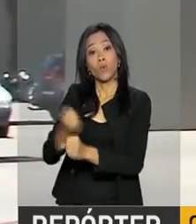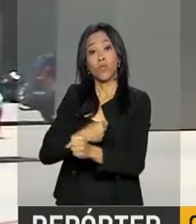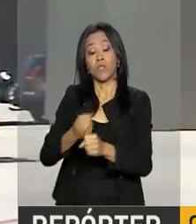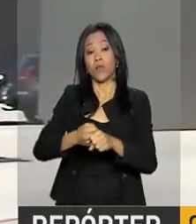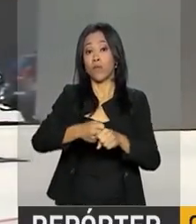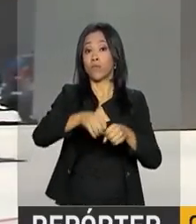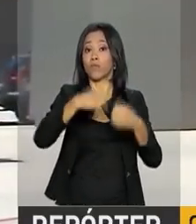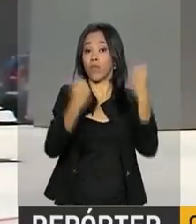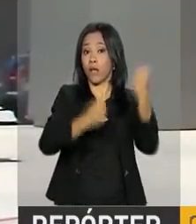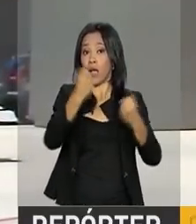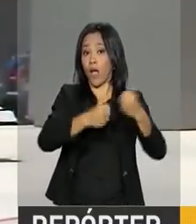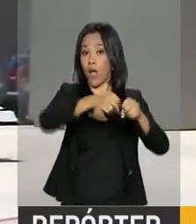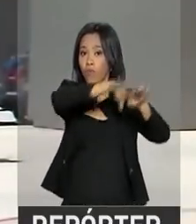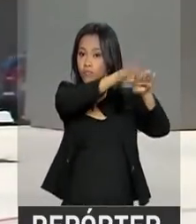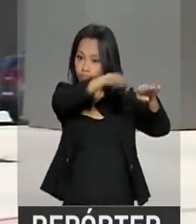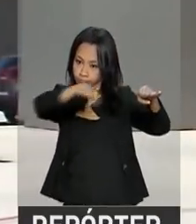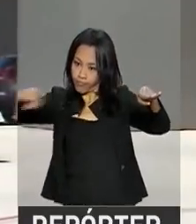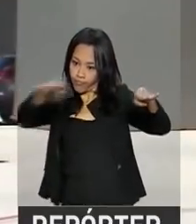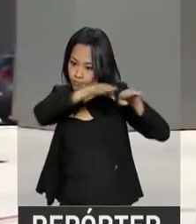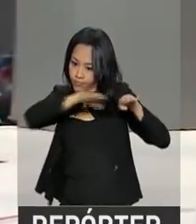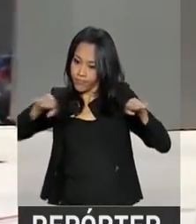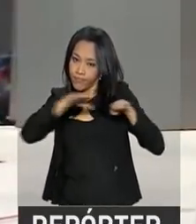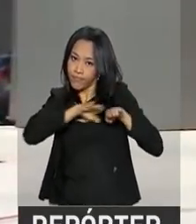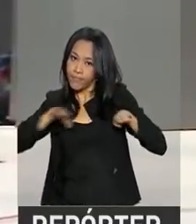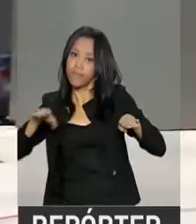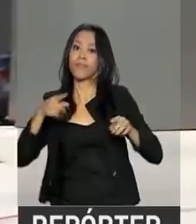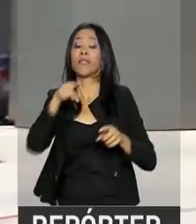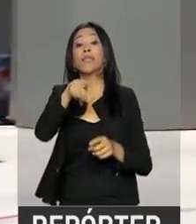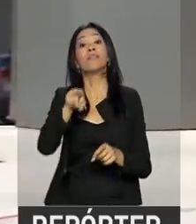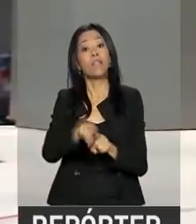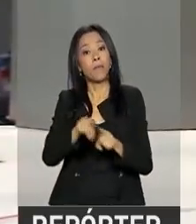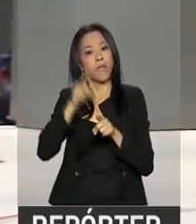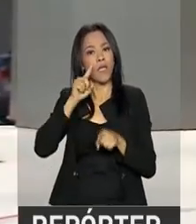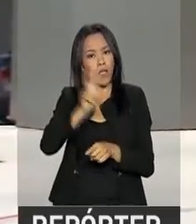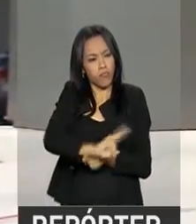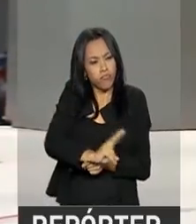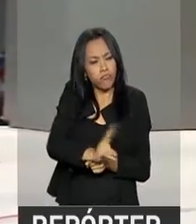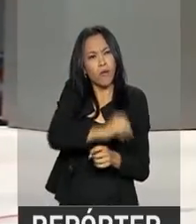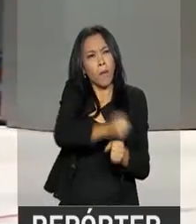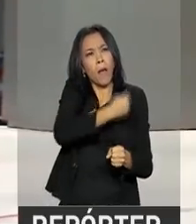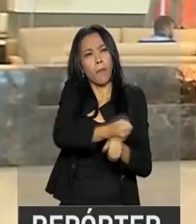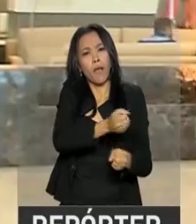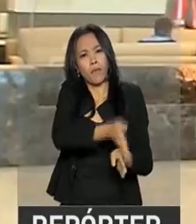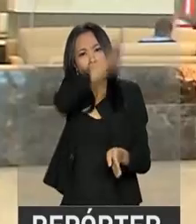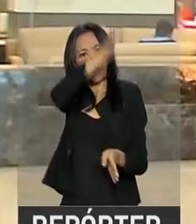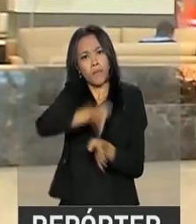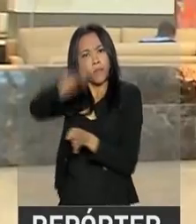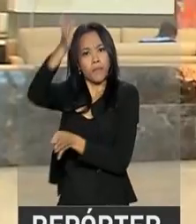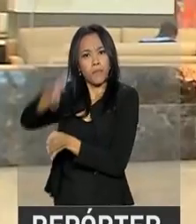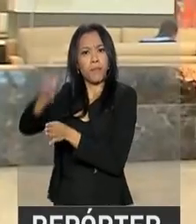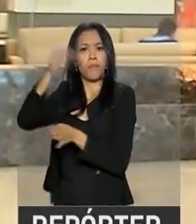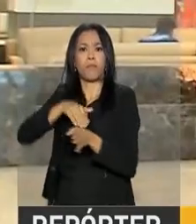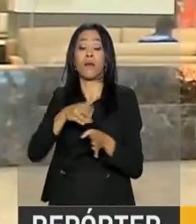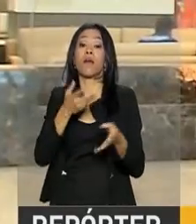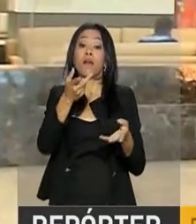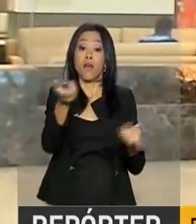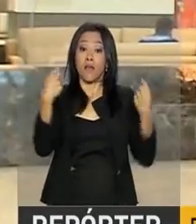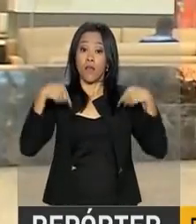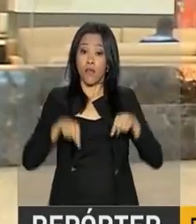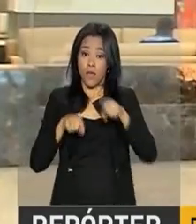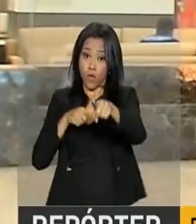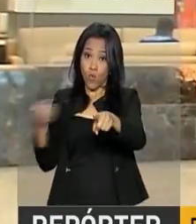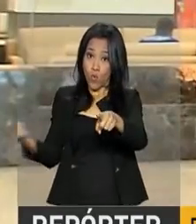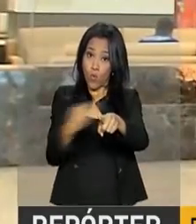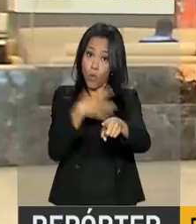que é aqui atrás, o levantamento de todos os pilares para poder erguer o terminal de passageiros. O novo terminal aqui de Vitória, no